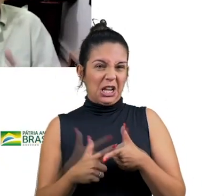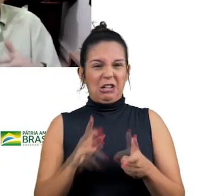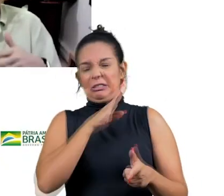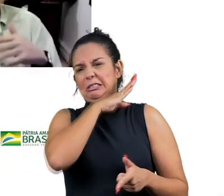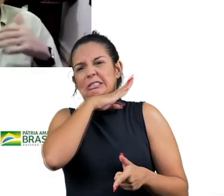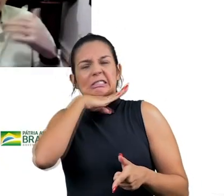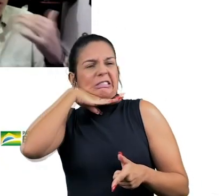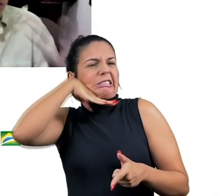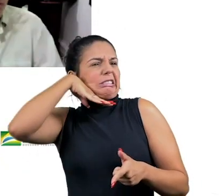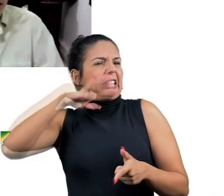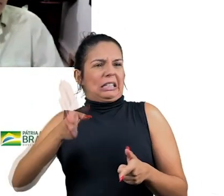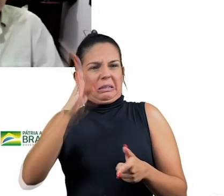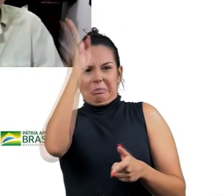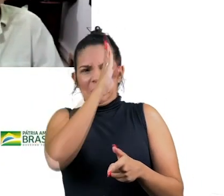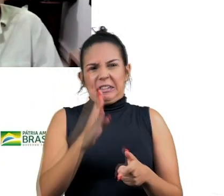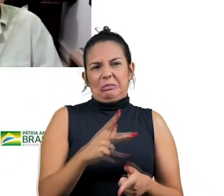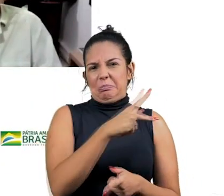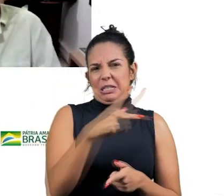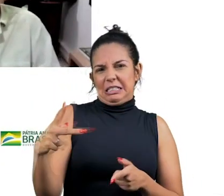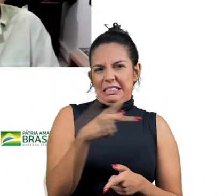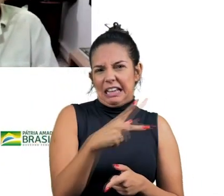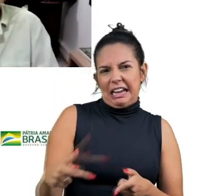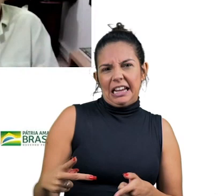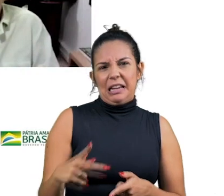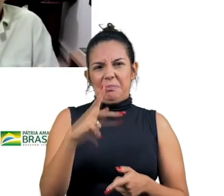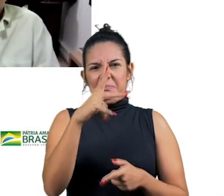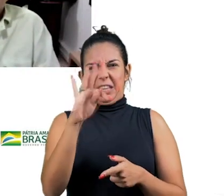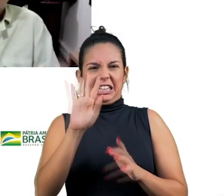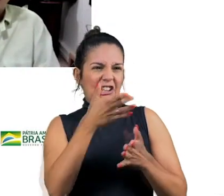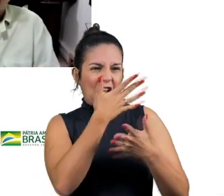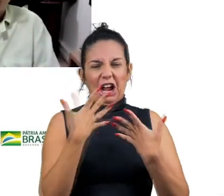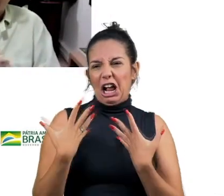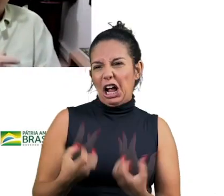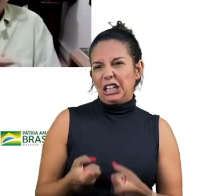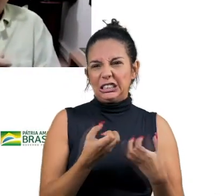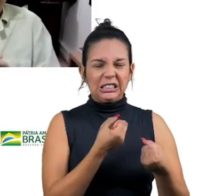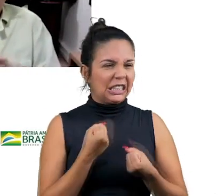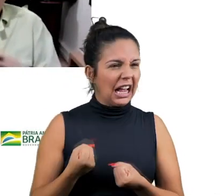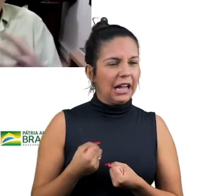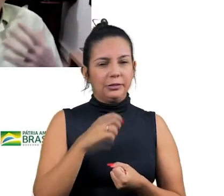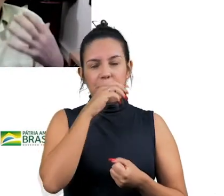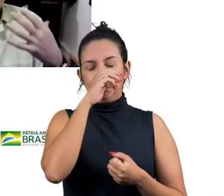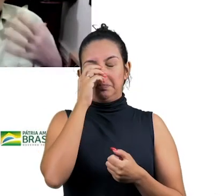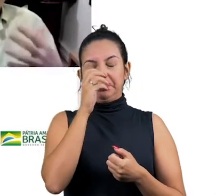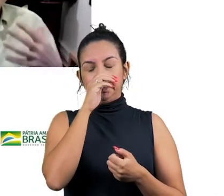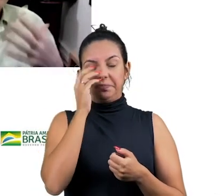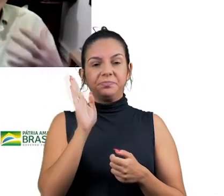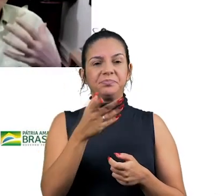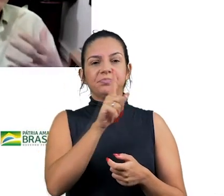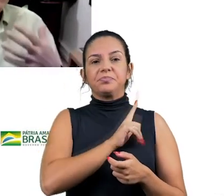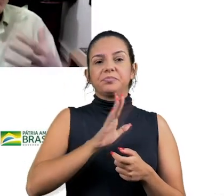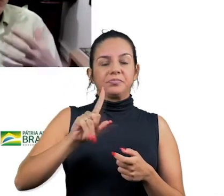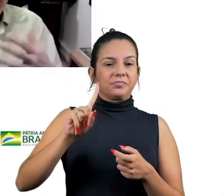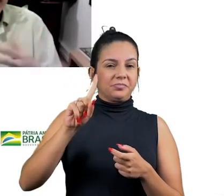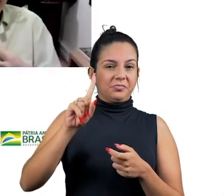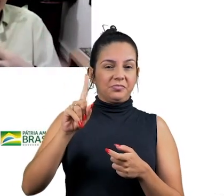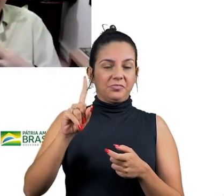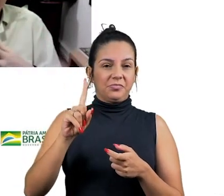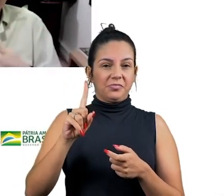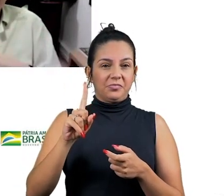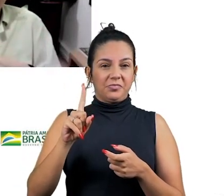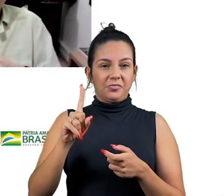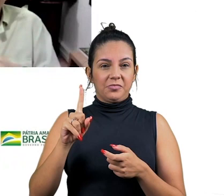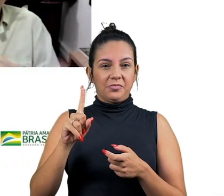mundo ressentido, tinha uma rejeição muito grande ao PT aqui, tinha uma exacerbação